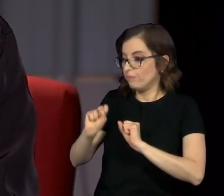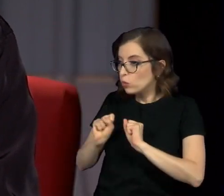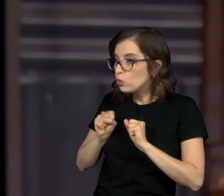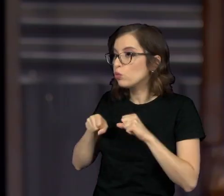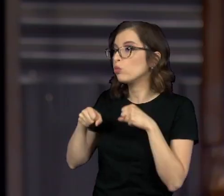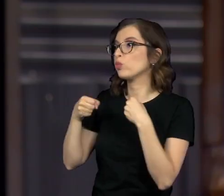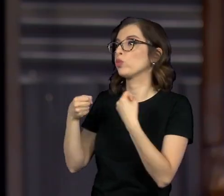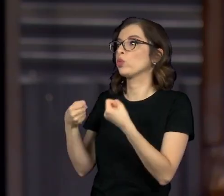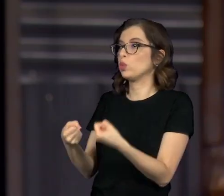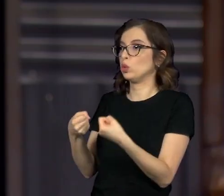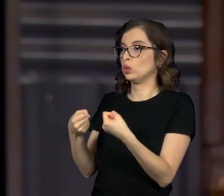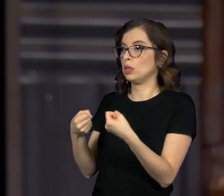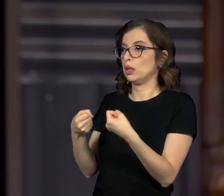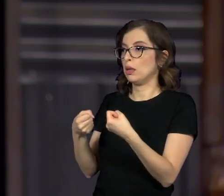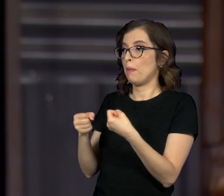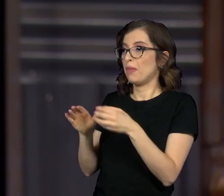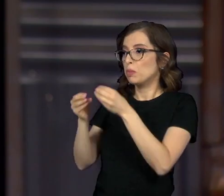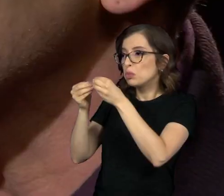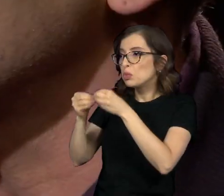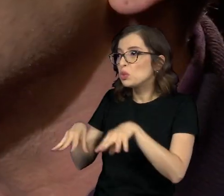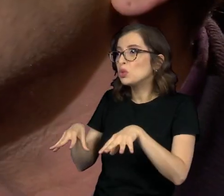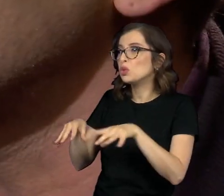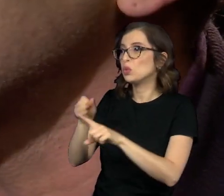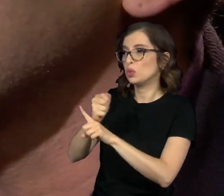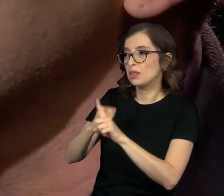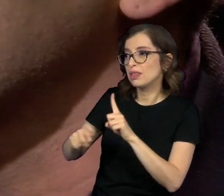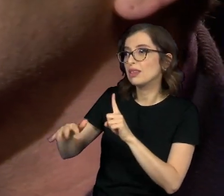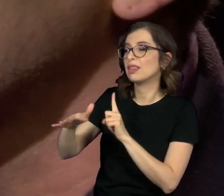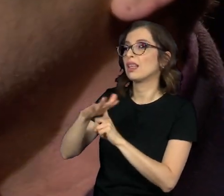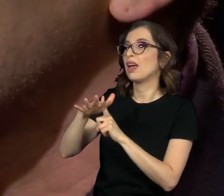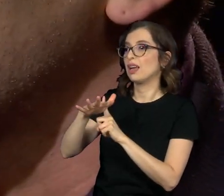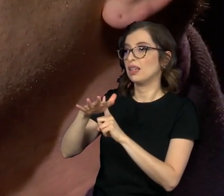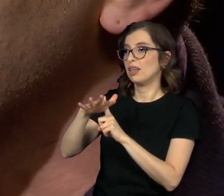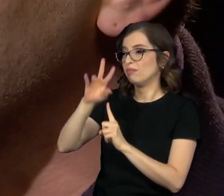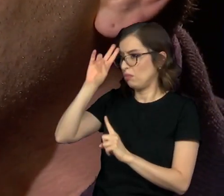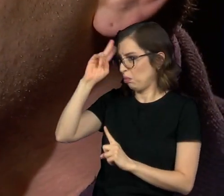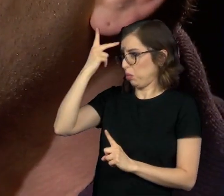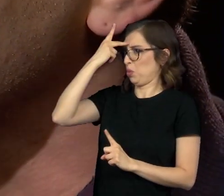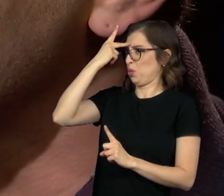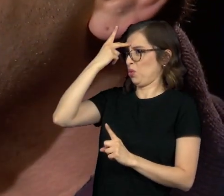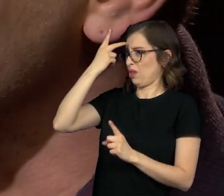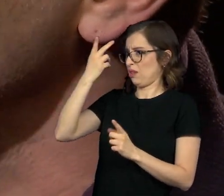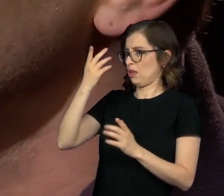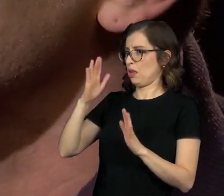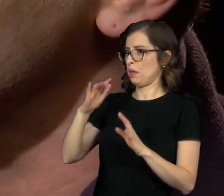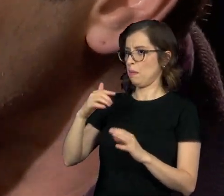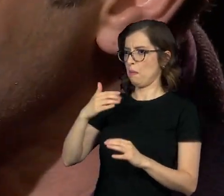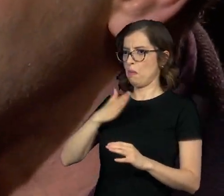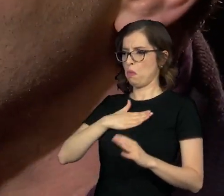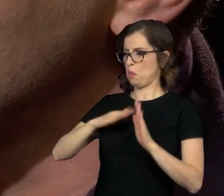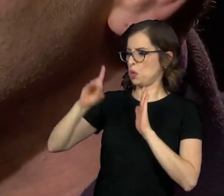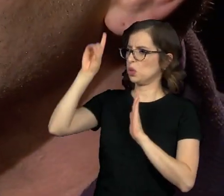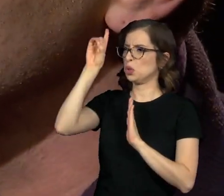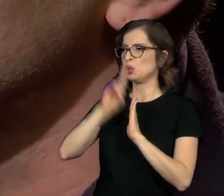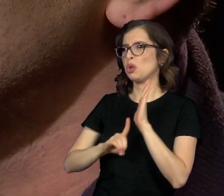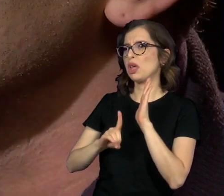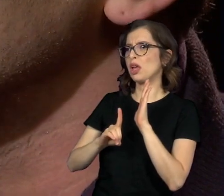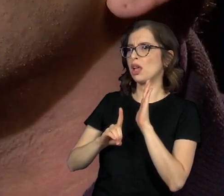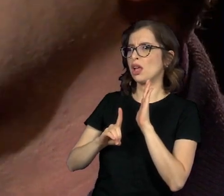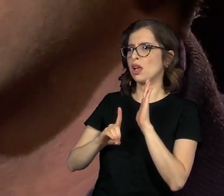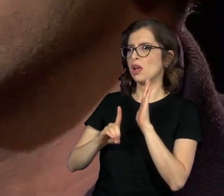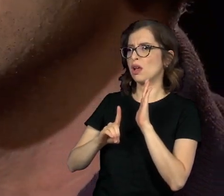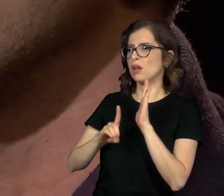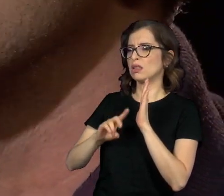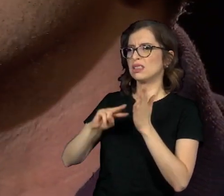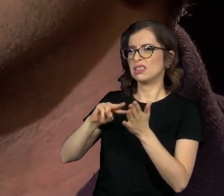humanos. Né? Quando o seu direito significa a supressão do direito do